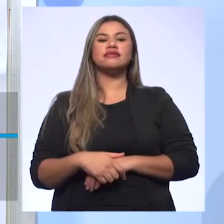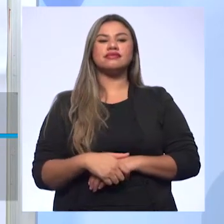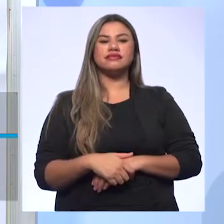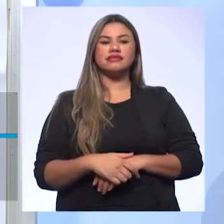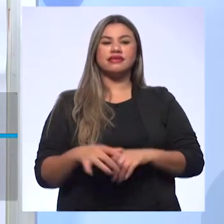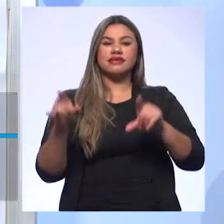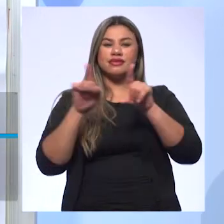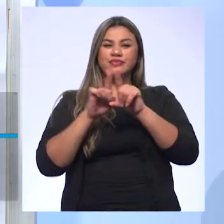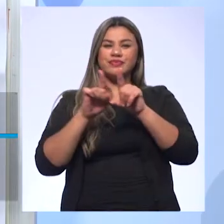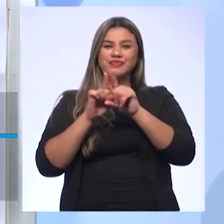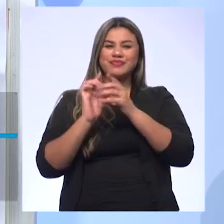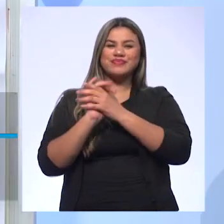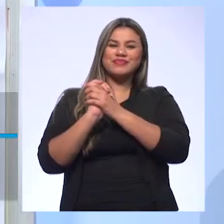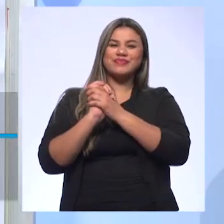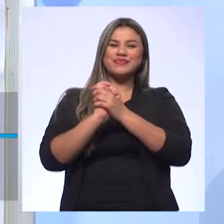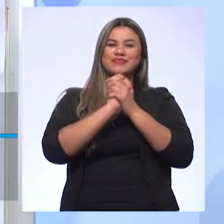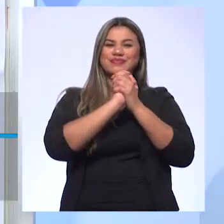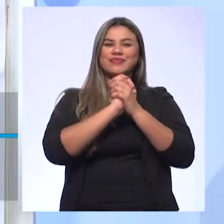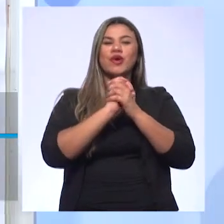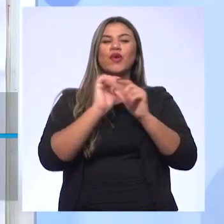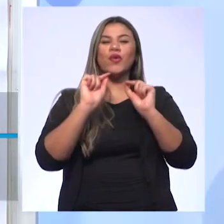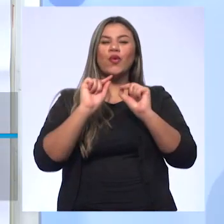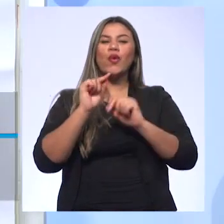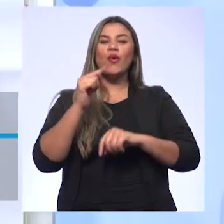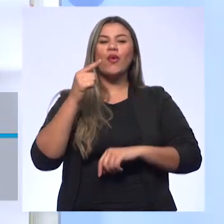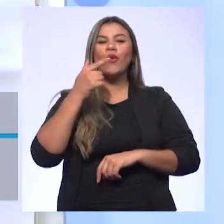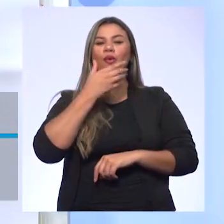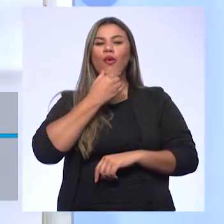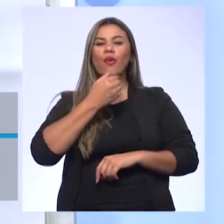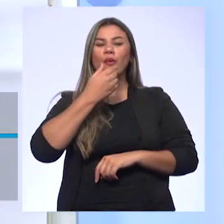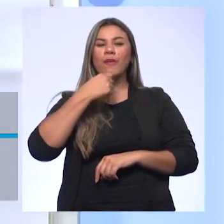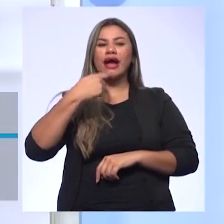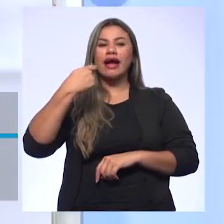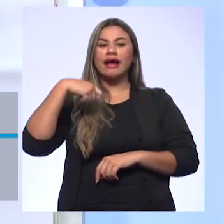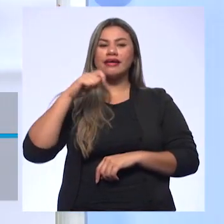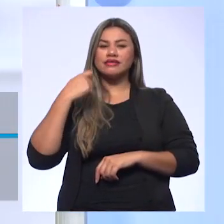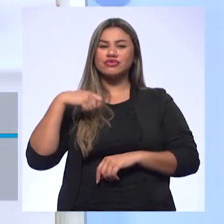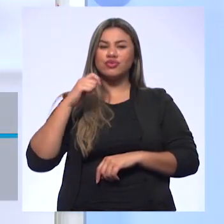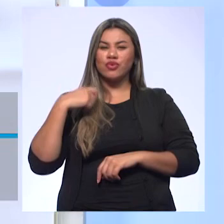a um ator, né? Que infelizmente veio a